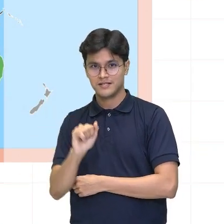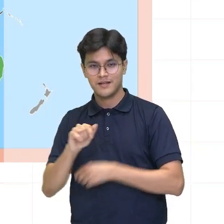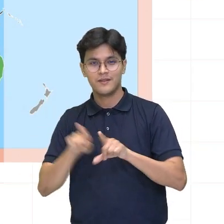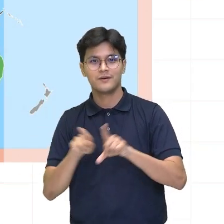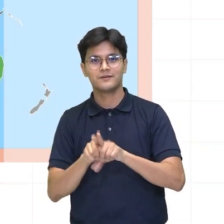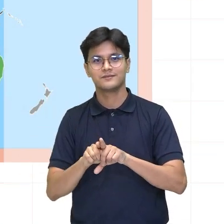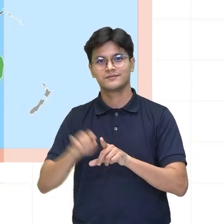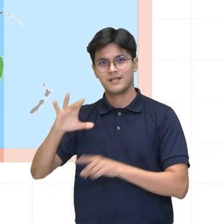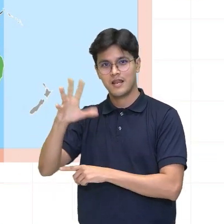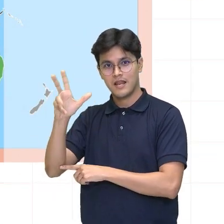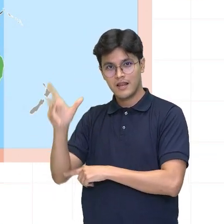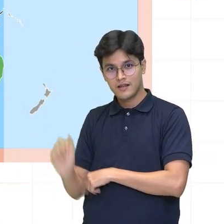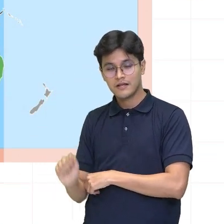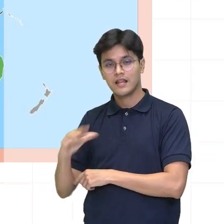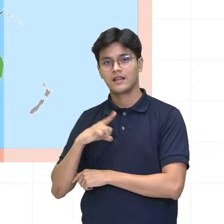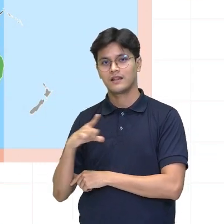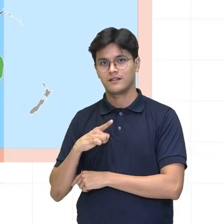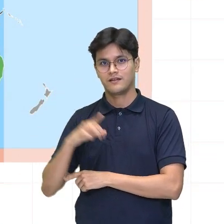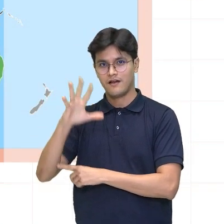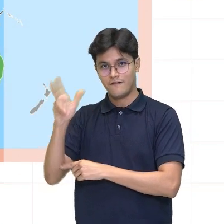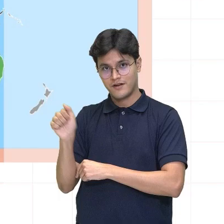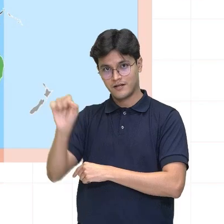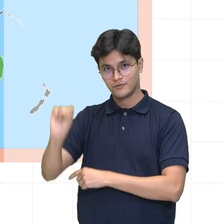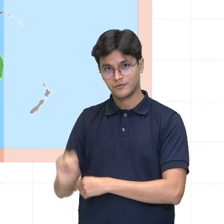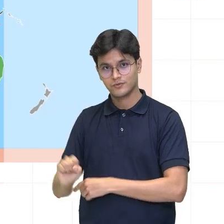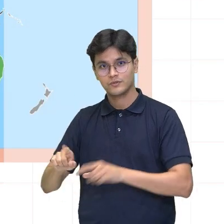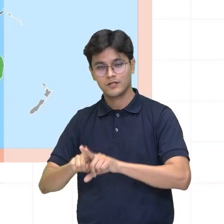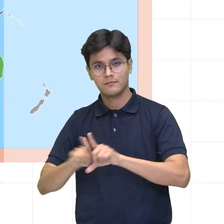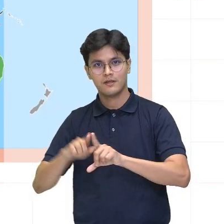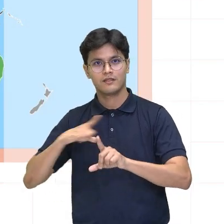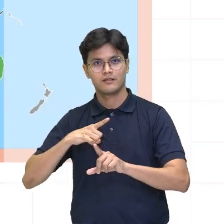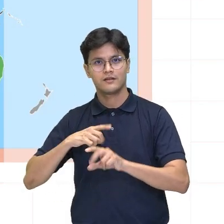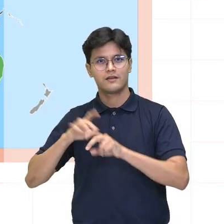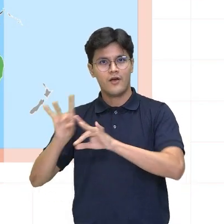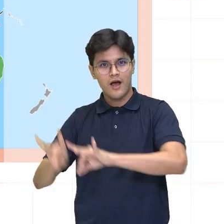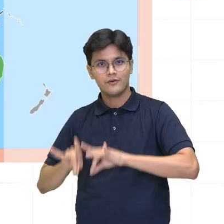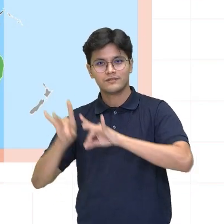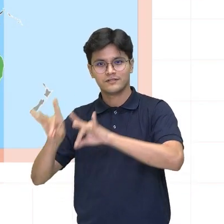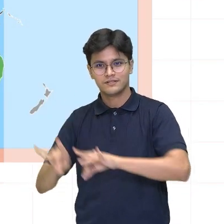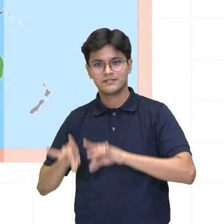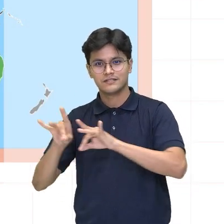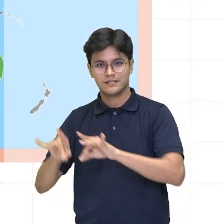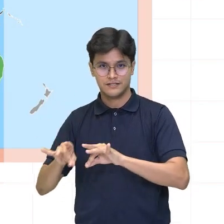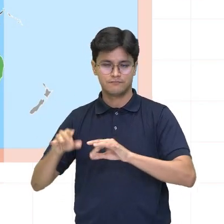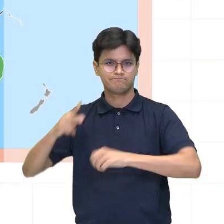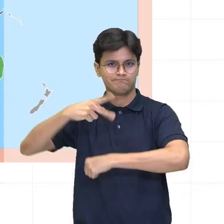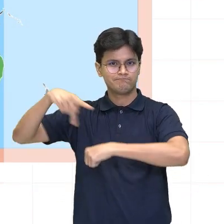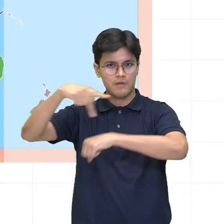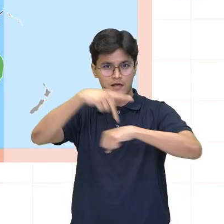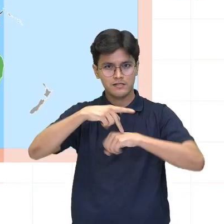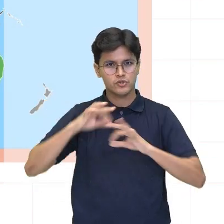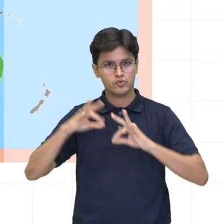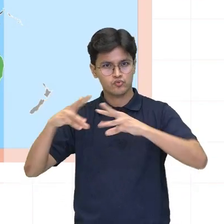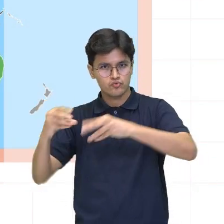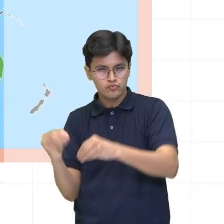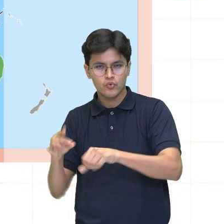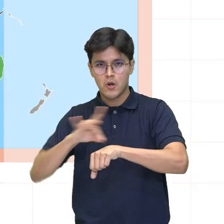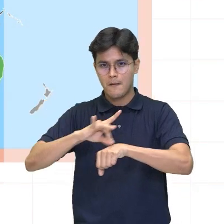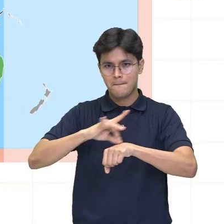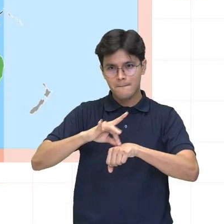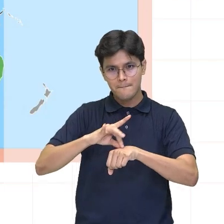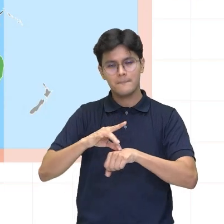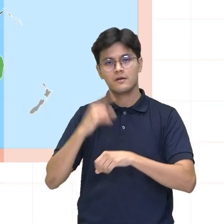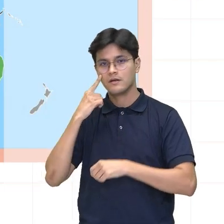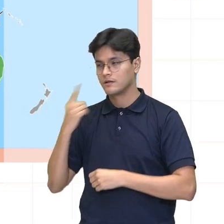continente africano, nós temos a África do Sul, a Austrália, todos esses países que aí estão em destaque, como